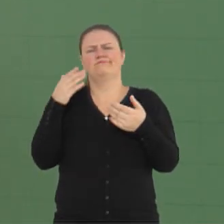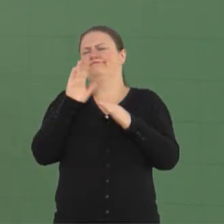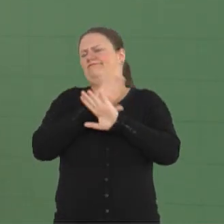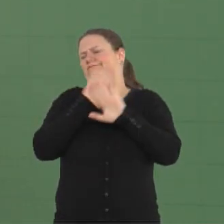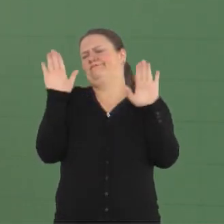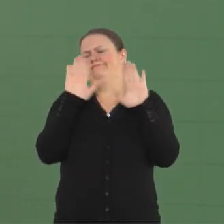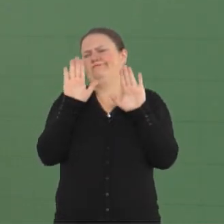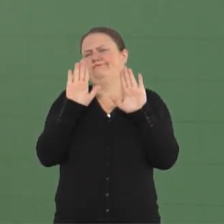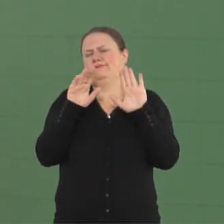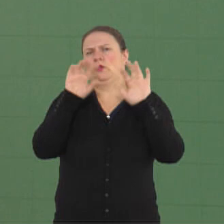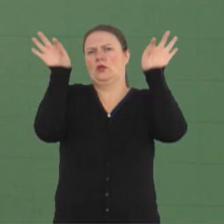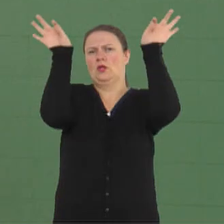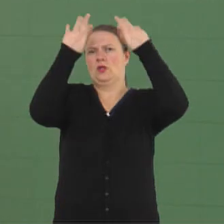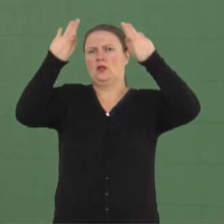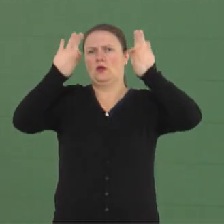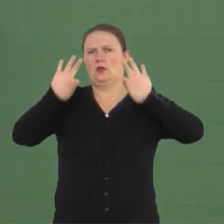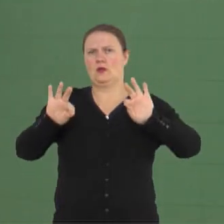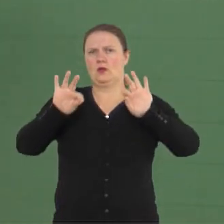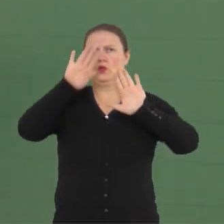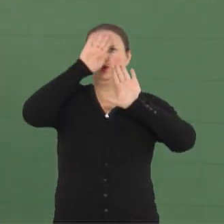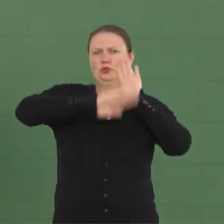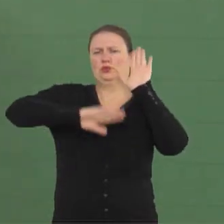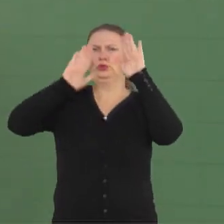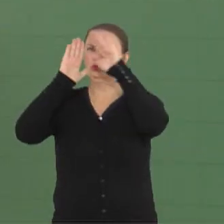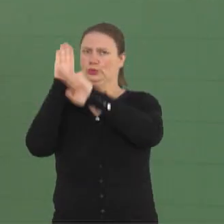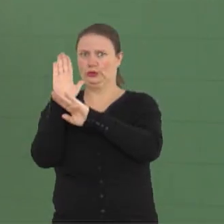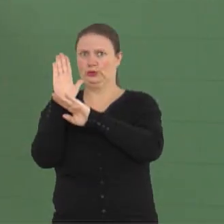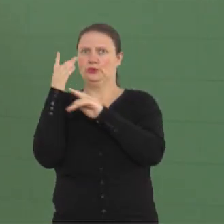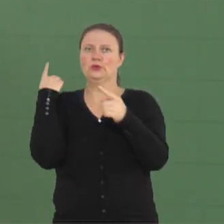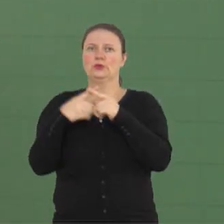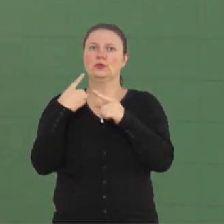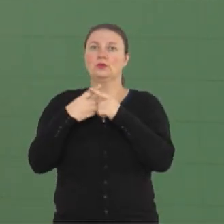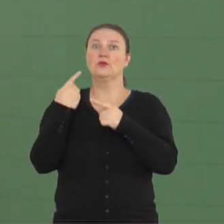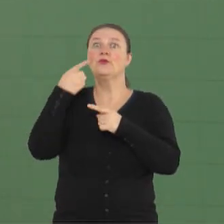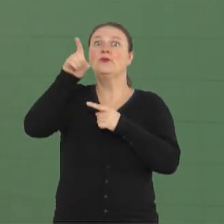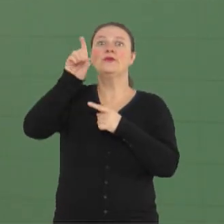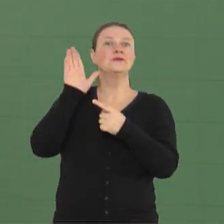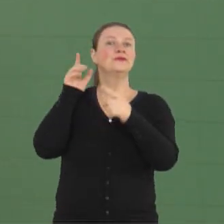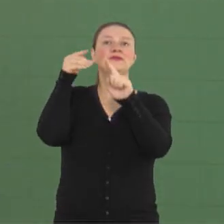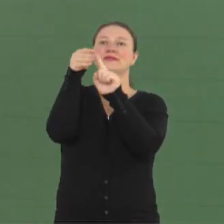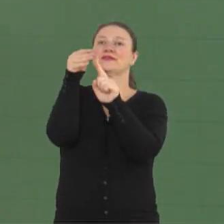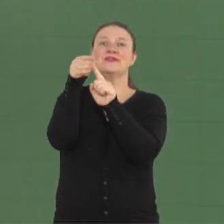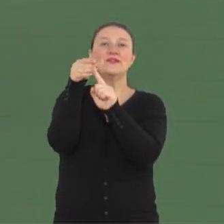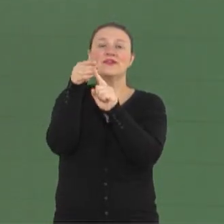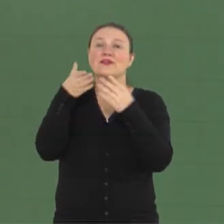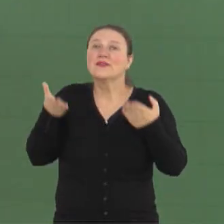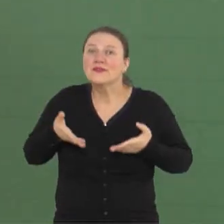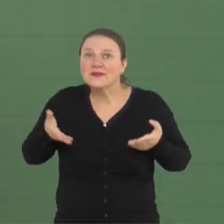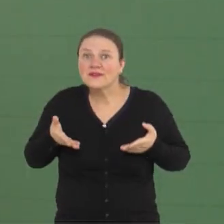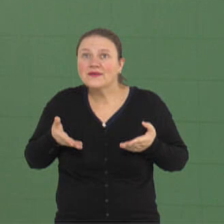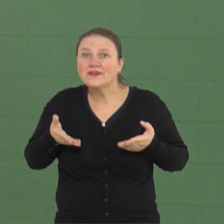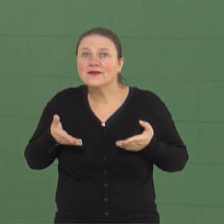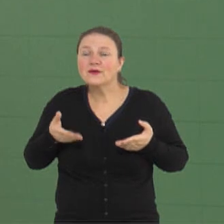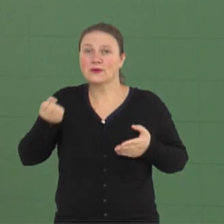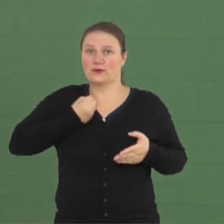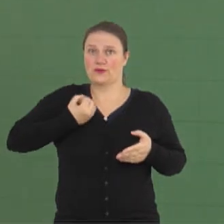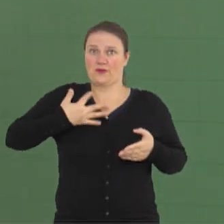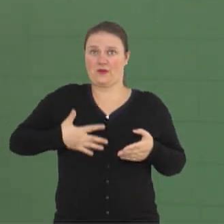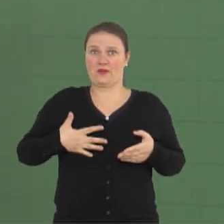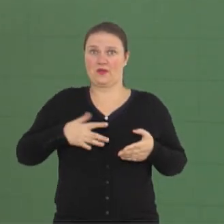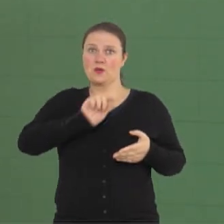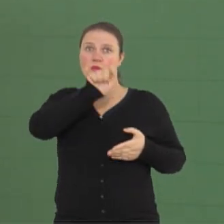Nós não vamos precisar das chaves. Por quê? É o último desafio dessa expressão que conta com os sinais